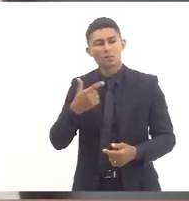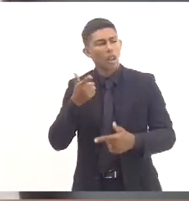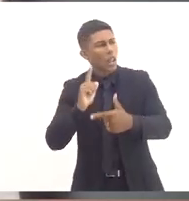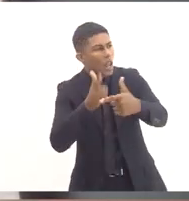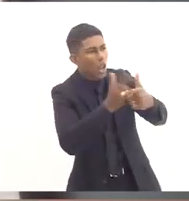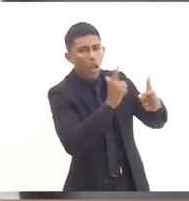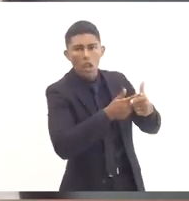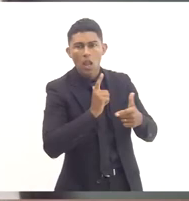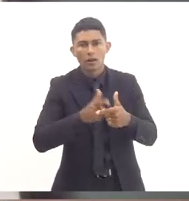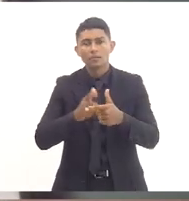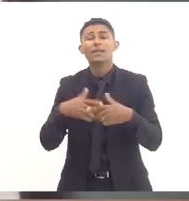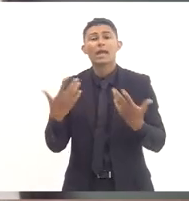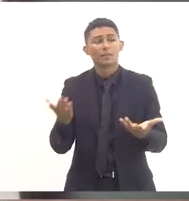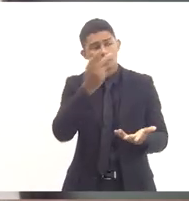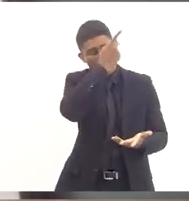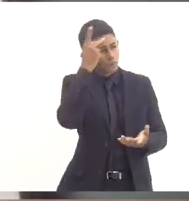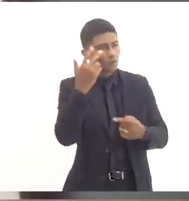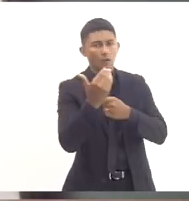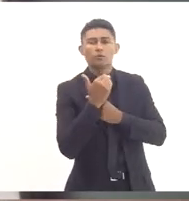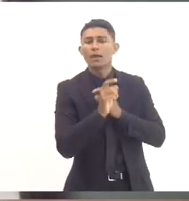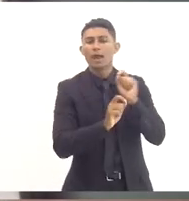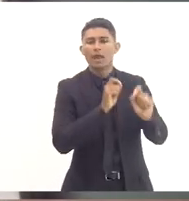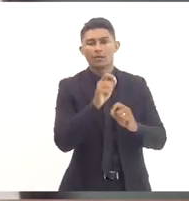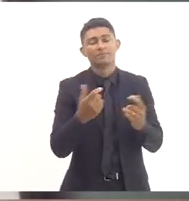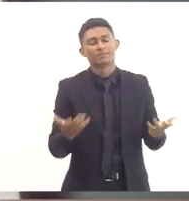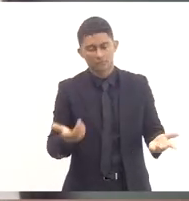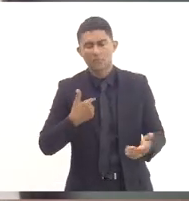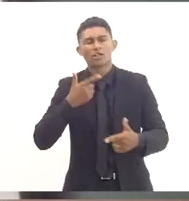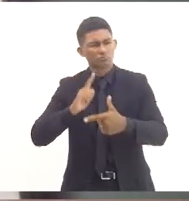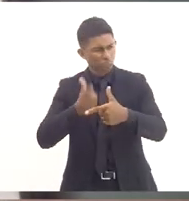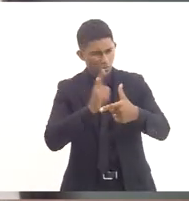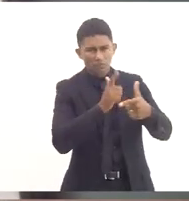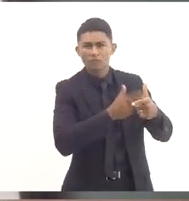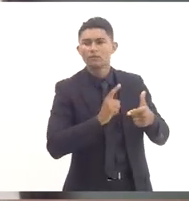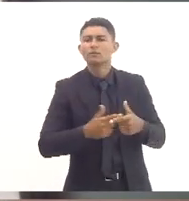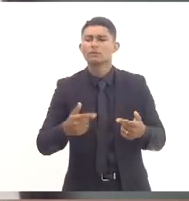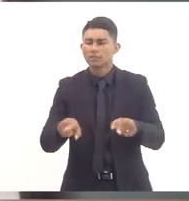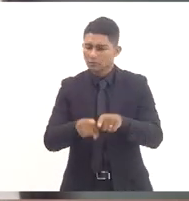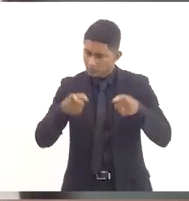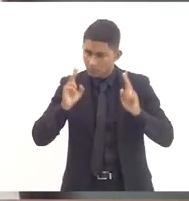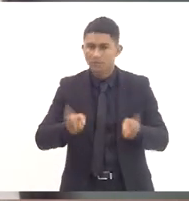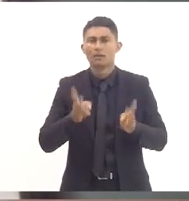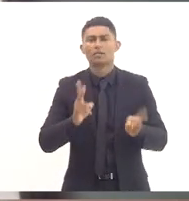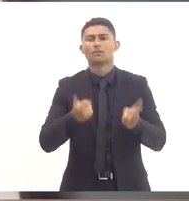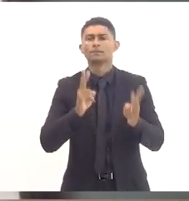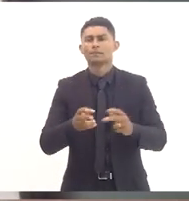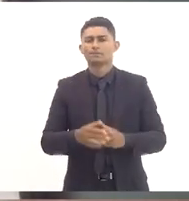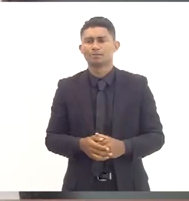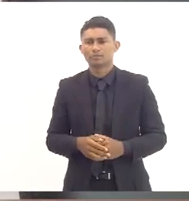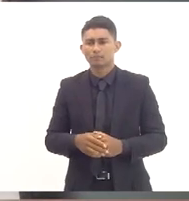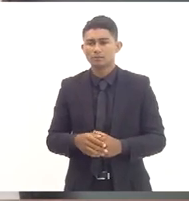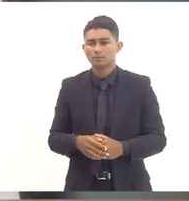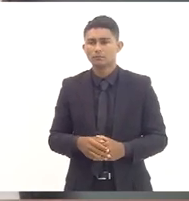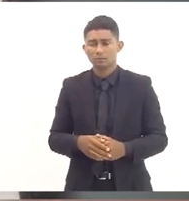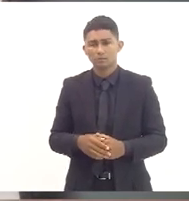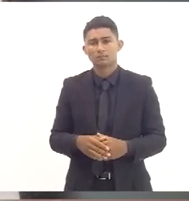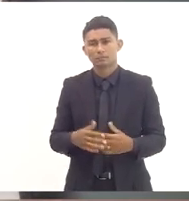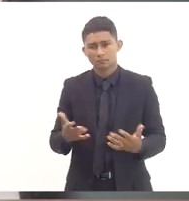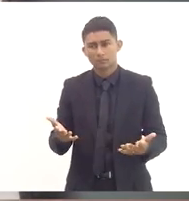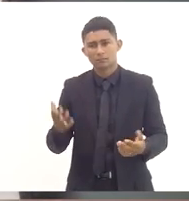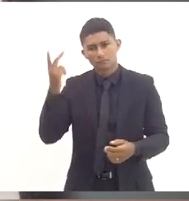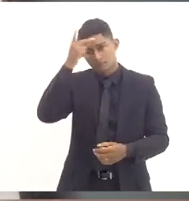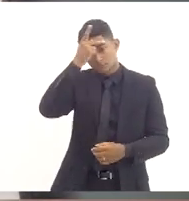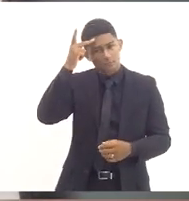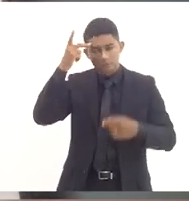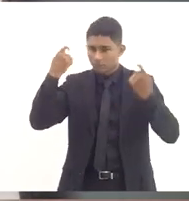tem que vai brigar Então brigo mesmo né abrigo mesmo eu vou brigar sempre né Não só por ele mas pelas pessoas que